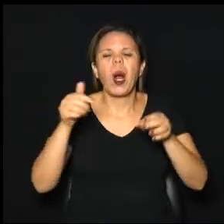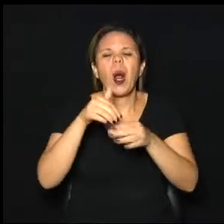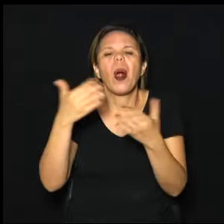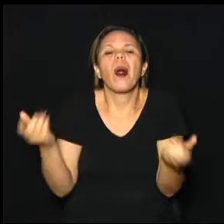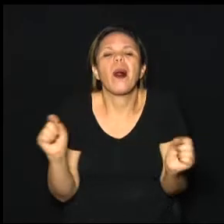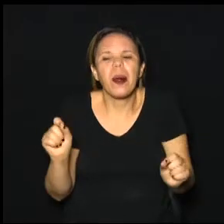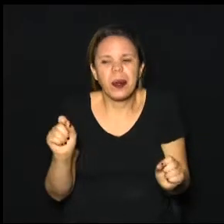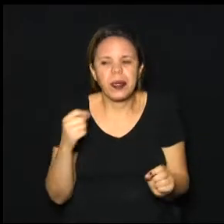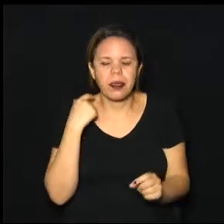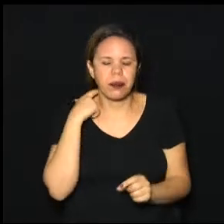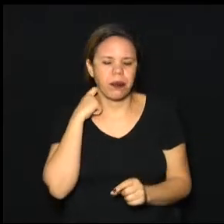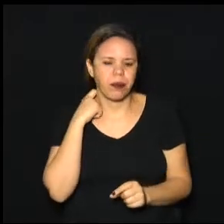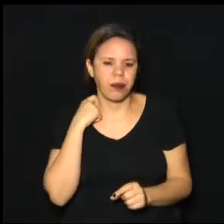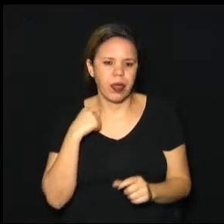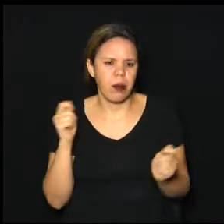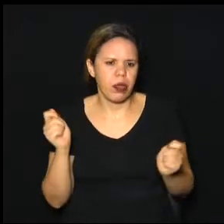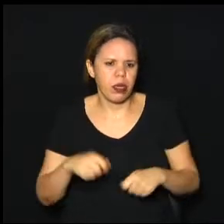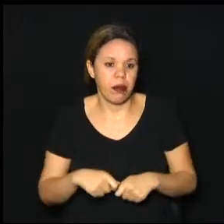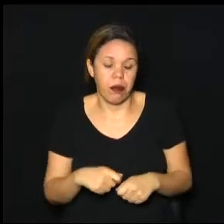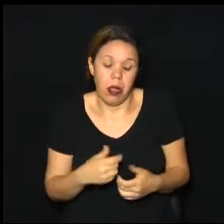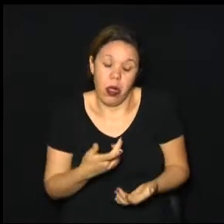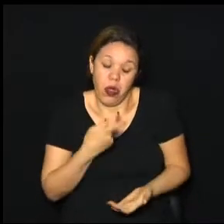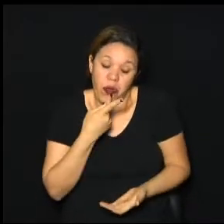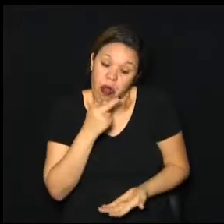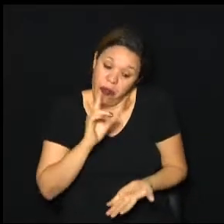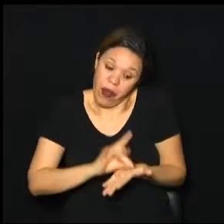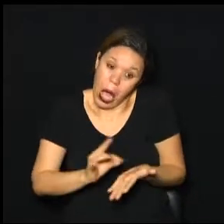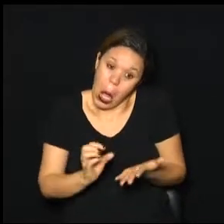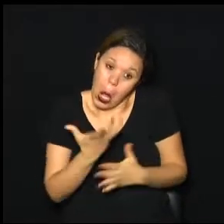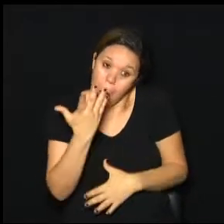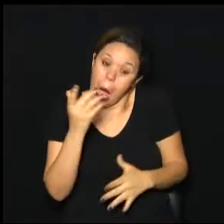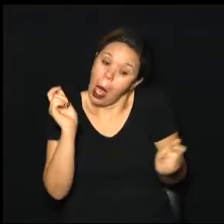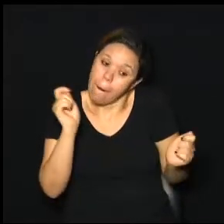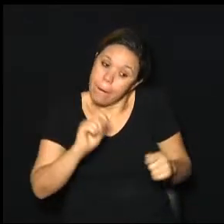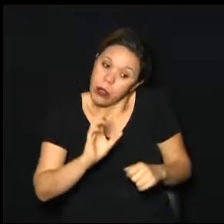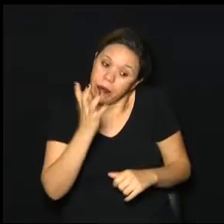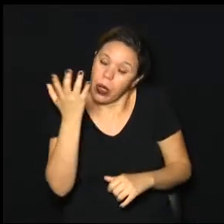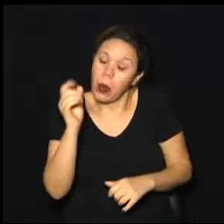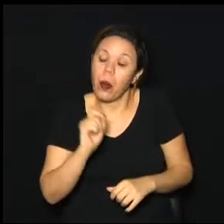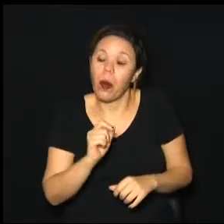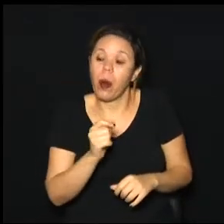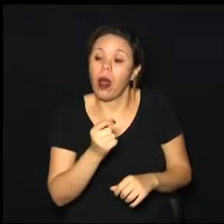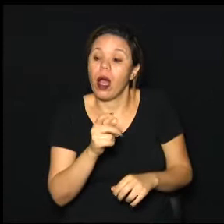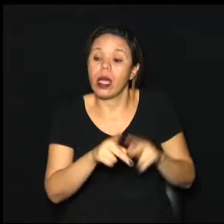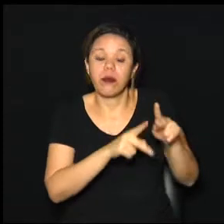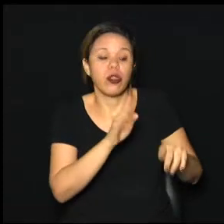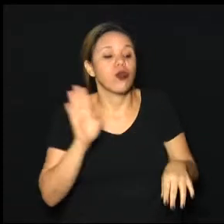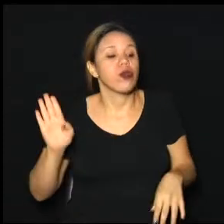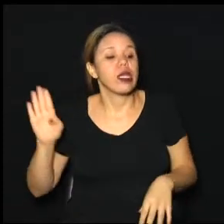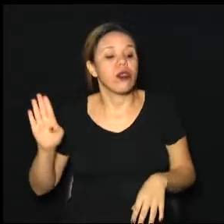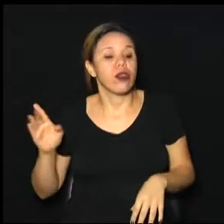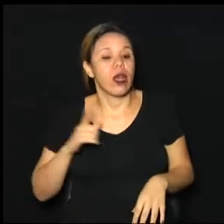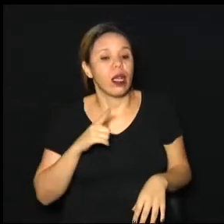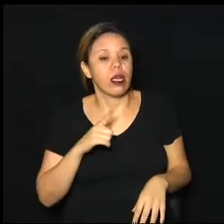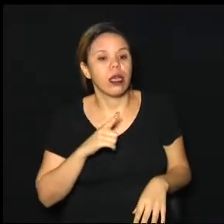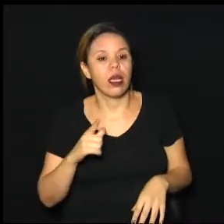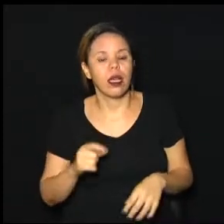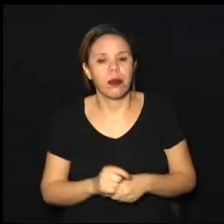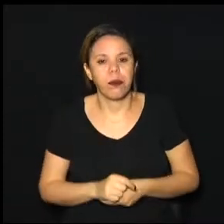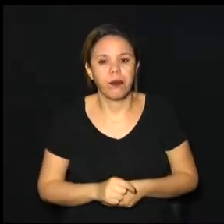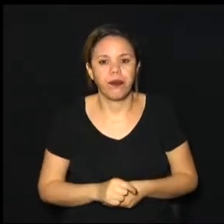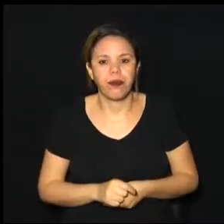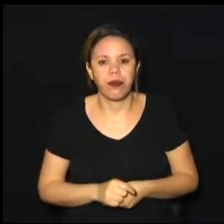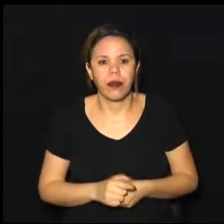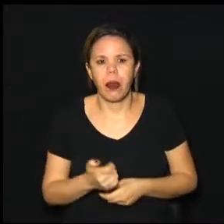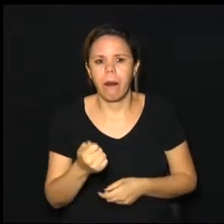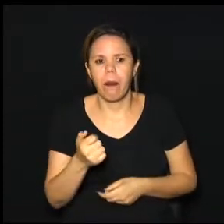número de candidatos, é possível, não estou dizendo que é o que vai acontecer, mas é possível que os eleitos sejam eleitos com